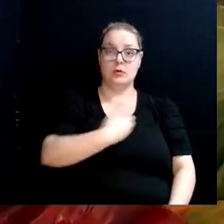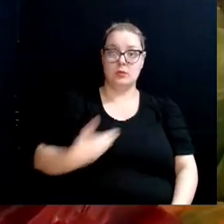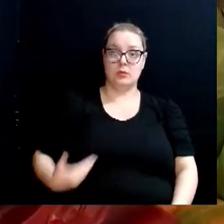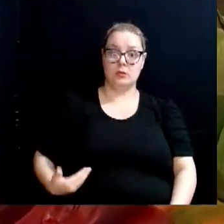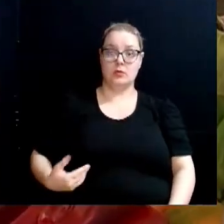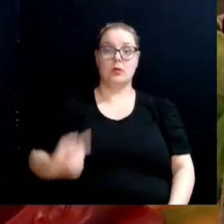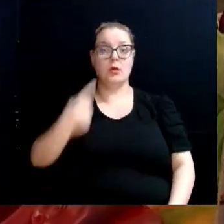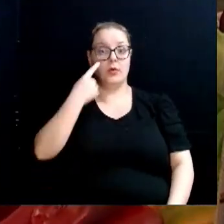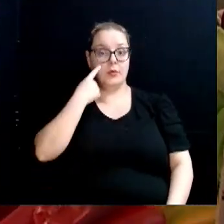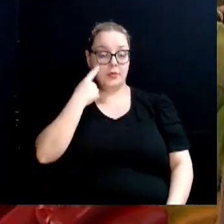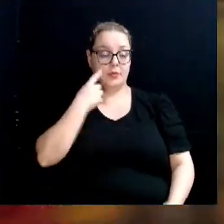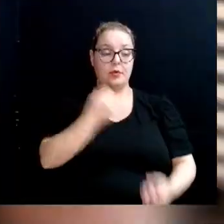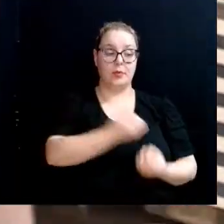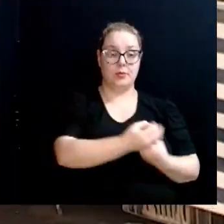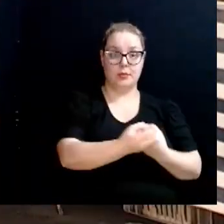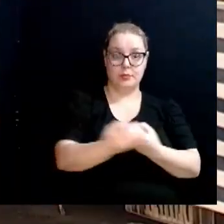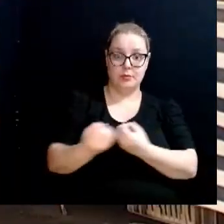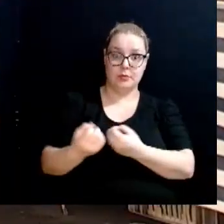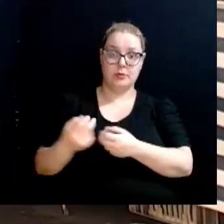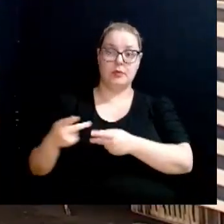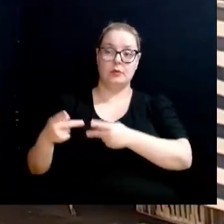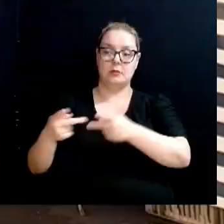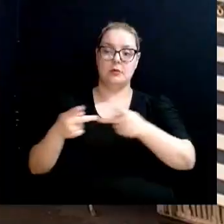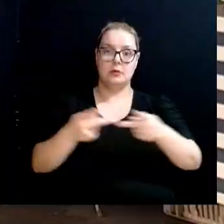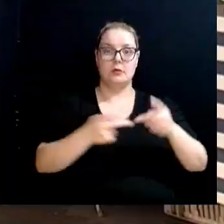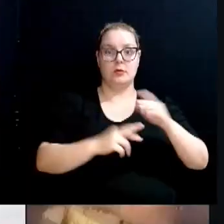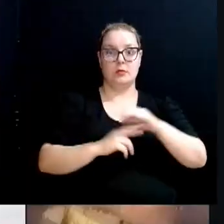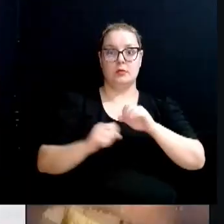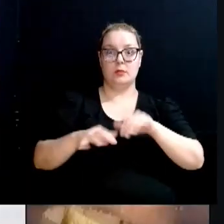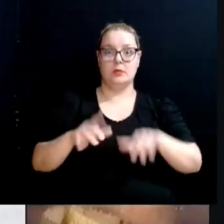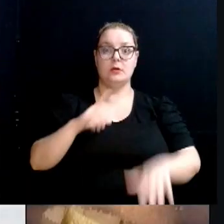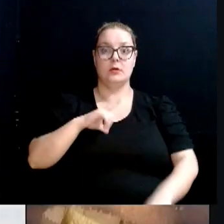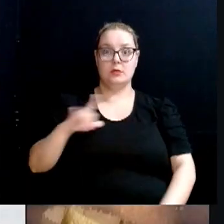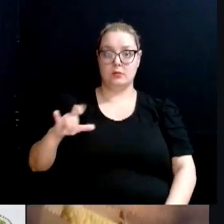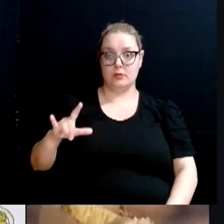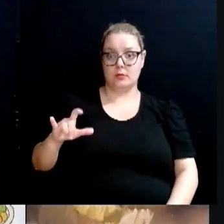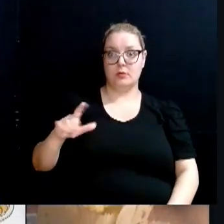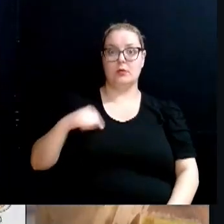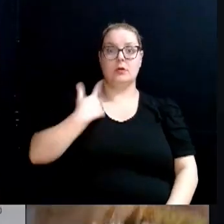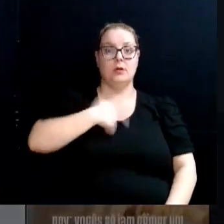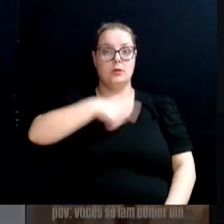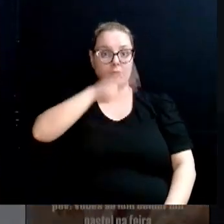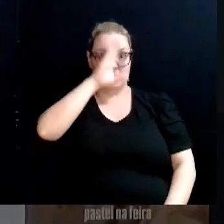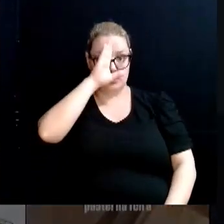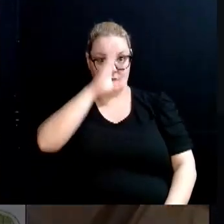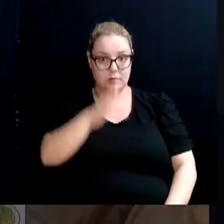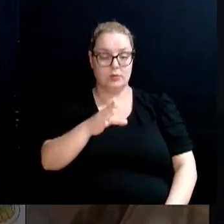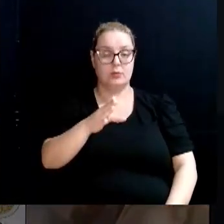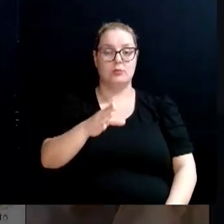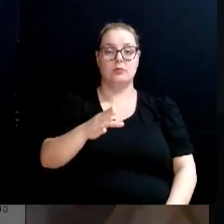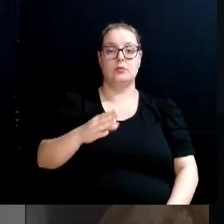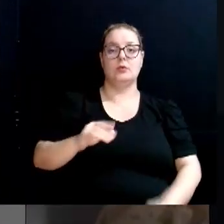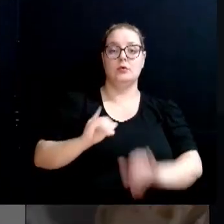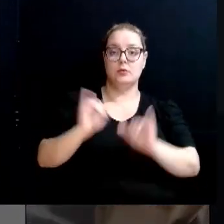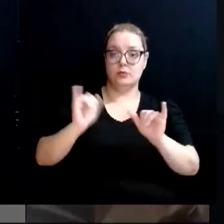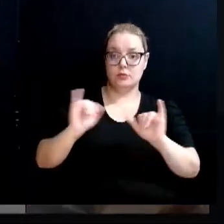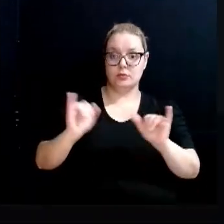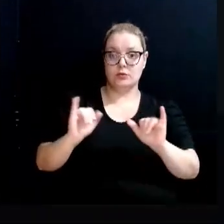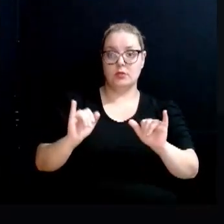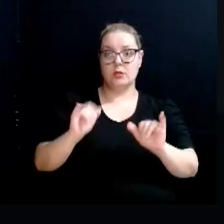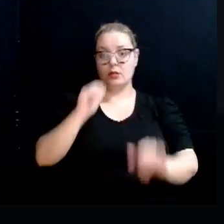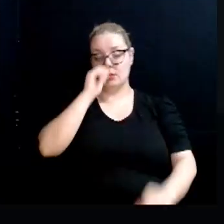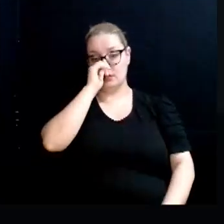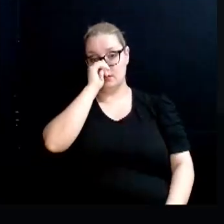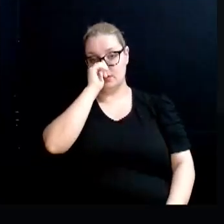dados e visitam as feiras. A gente tem o nosso Instagram, né, nosso principal meio de divulgação. Então lá no Instagram